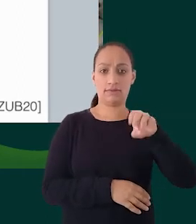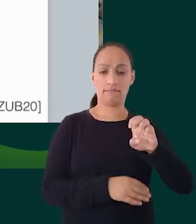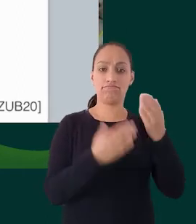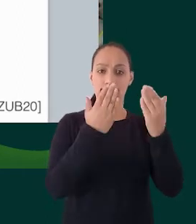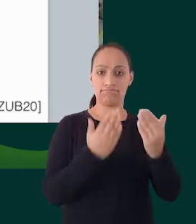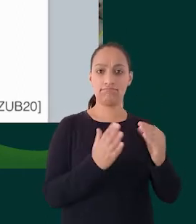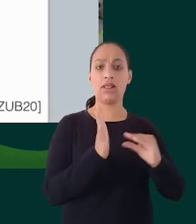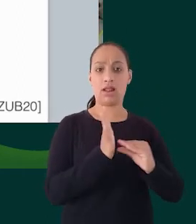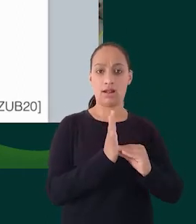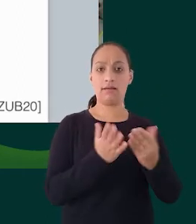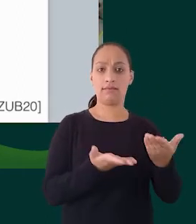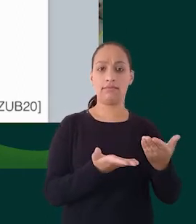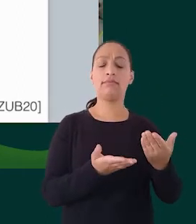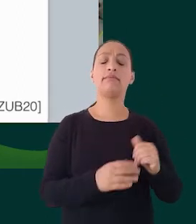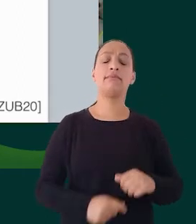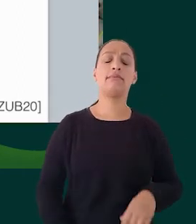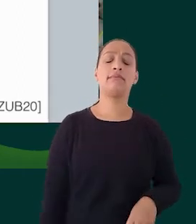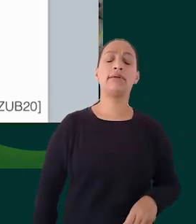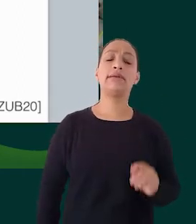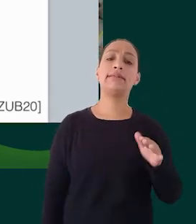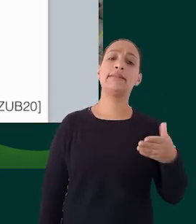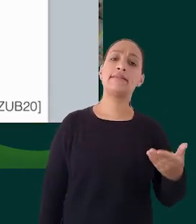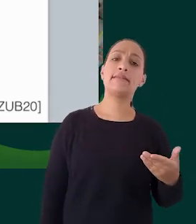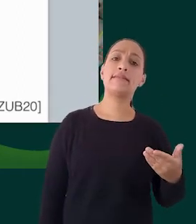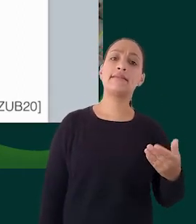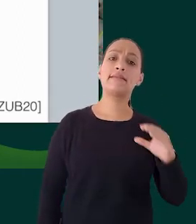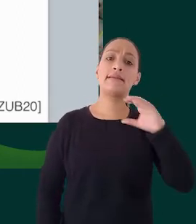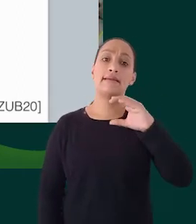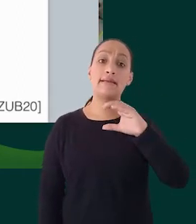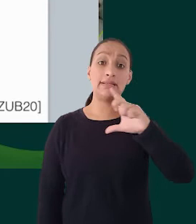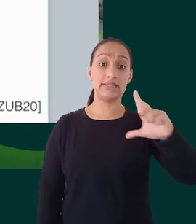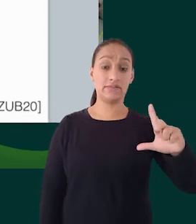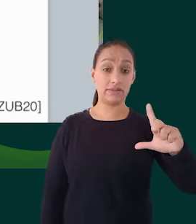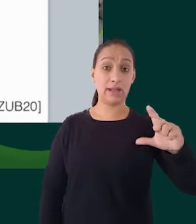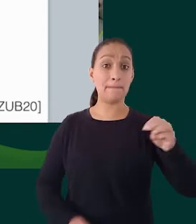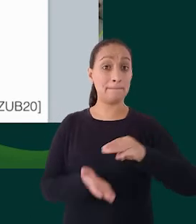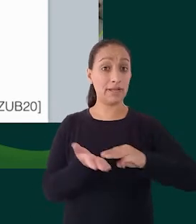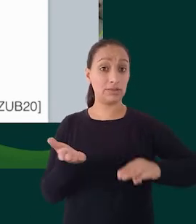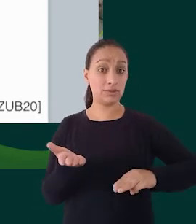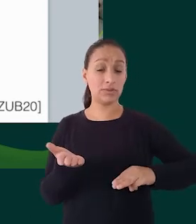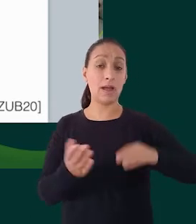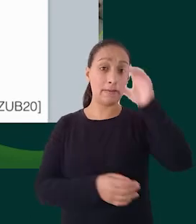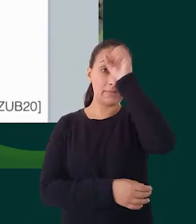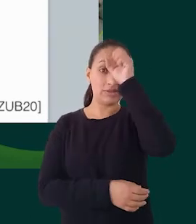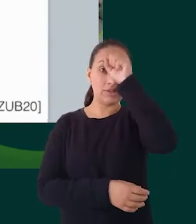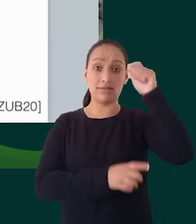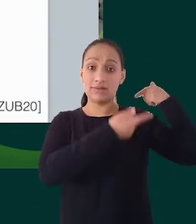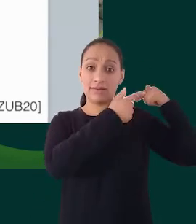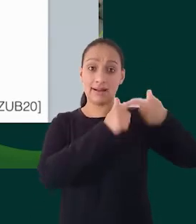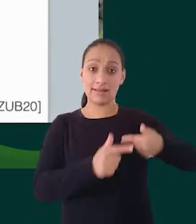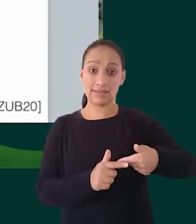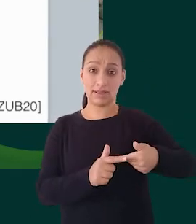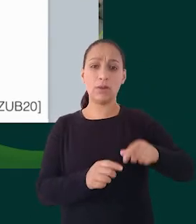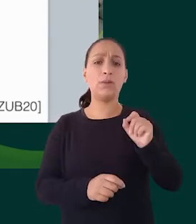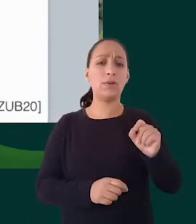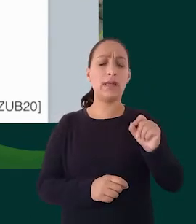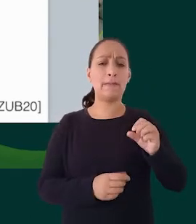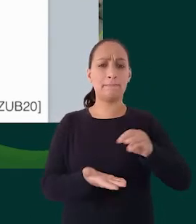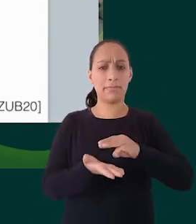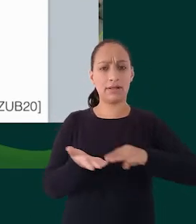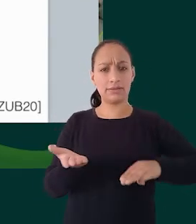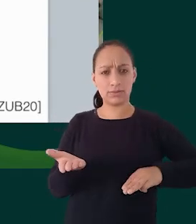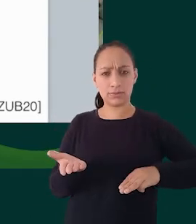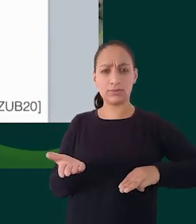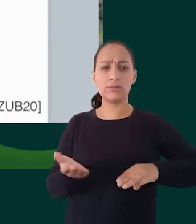ele classifica, né, em métodos de aprendizagem clássica, que são aqueles métodos que são um pouquinho